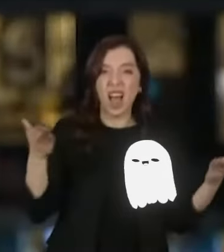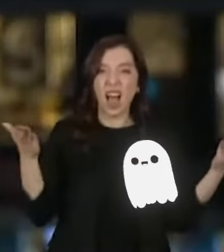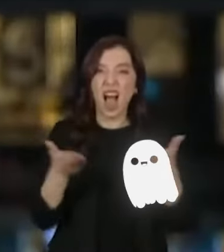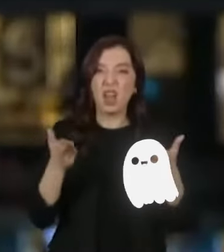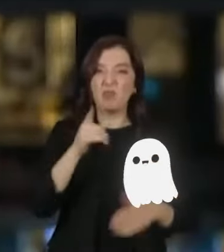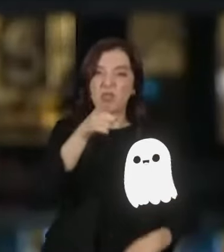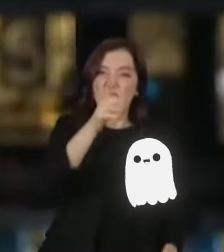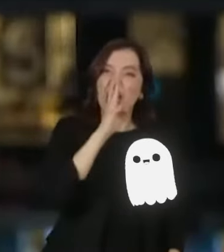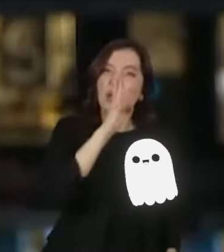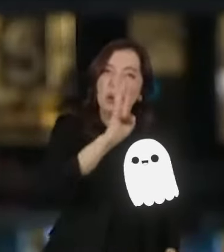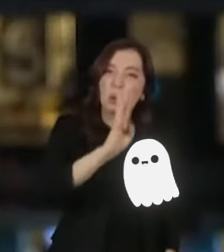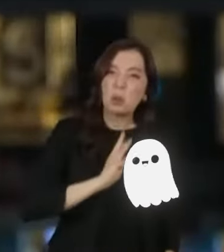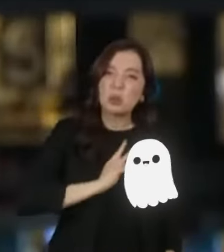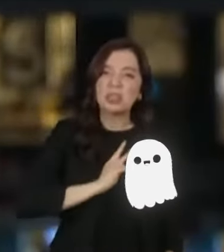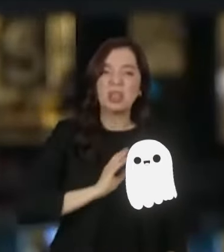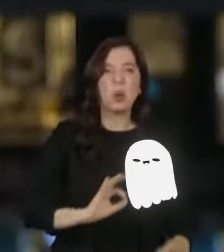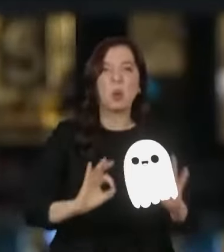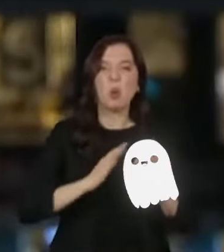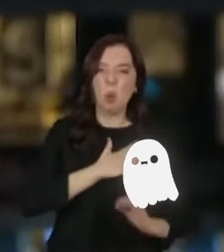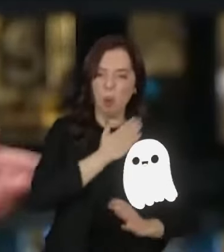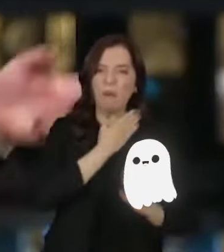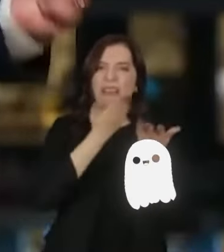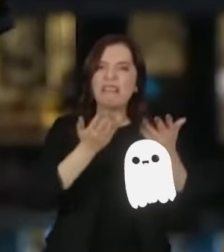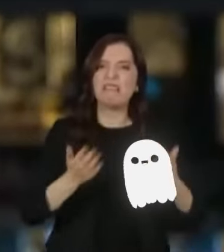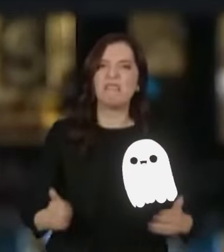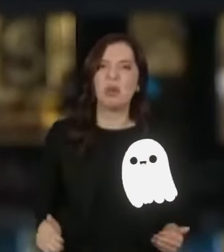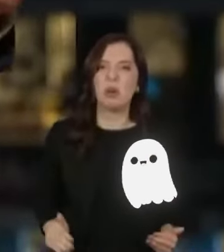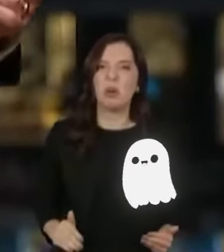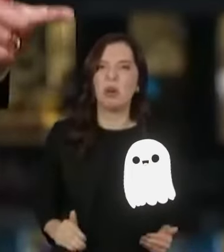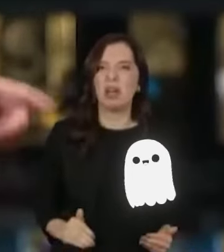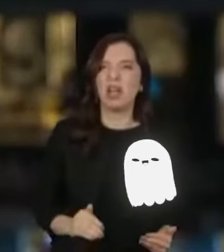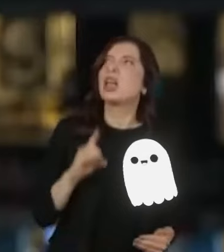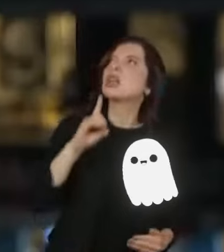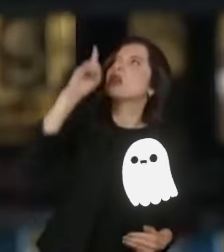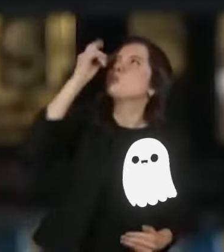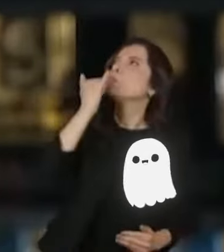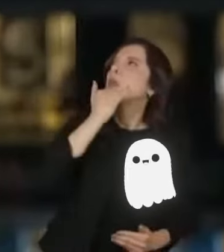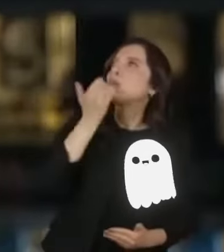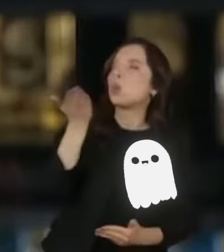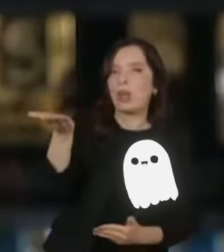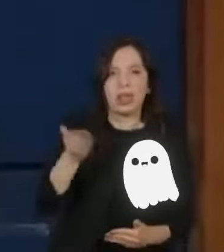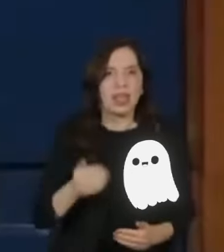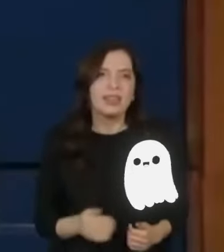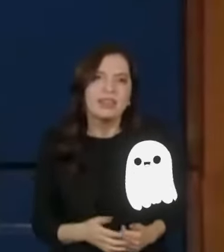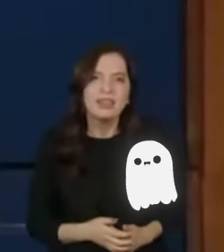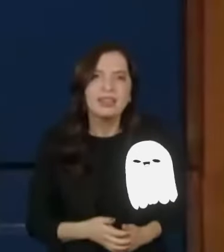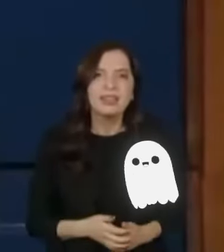foi terrível. Espero que Deus lhe perdoe. Você me pediu perdão anteontem. Eu te